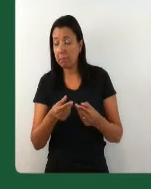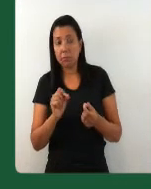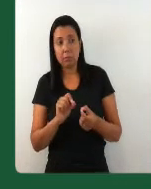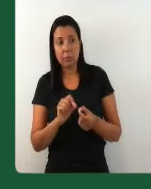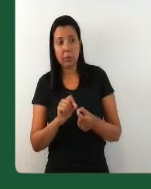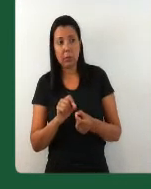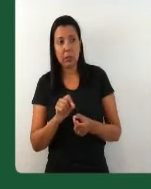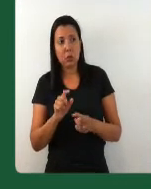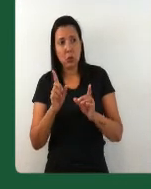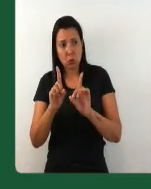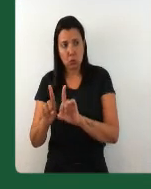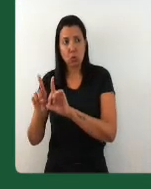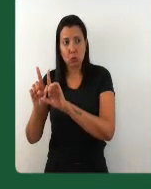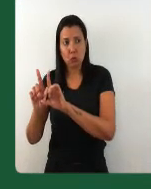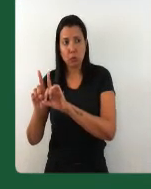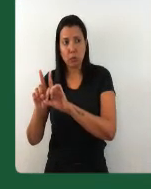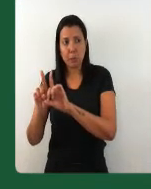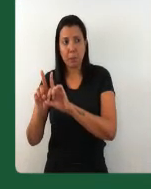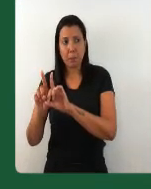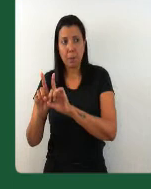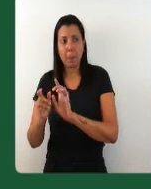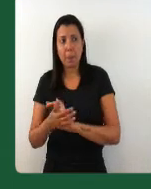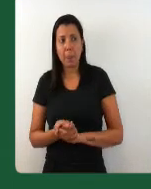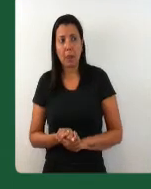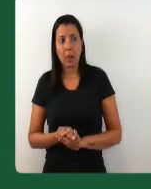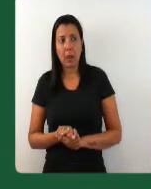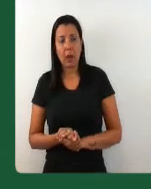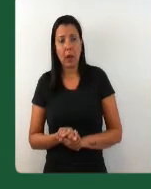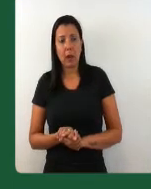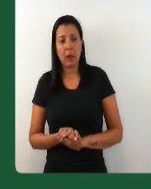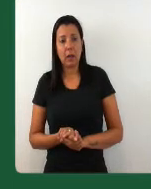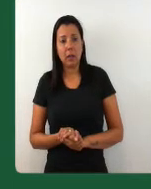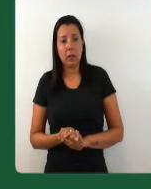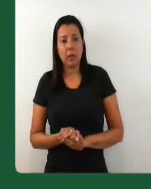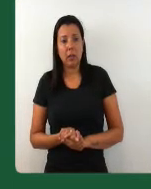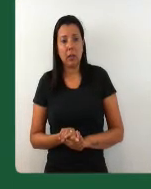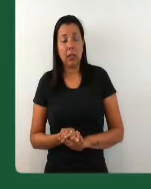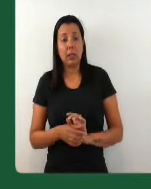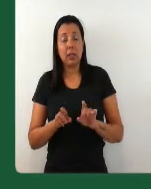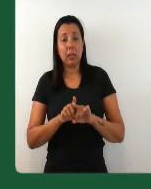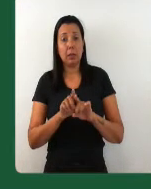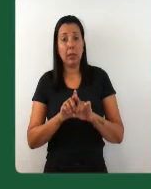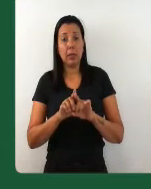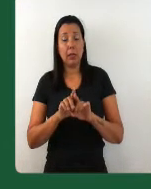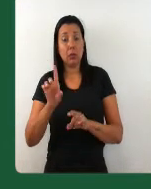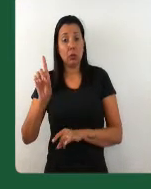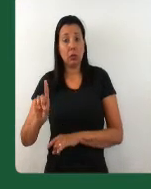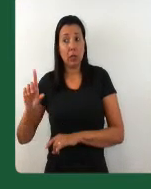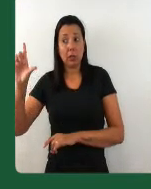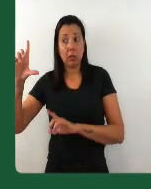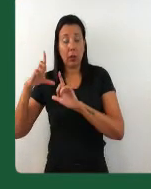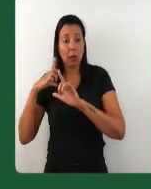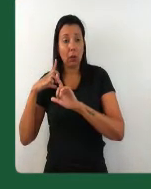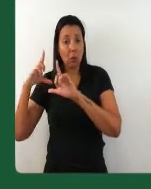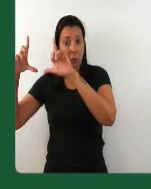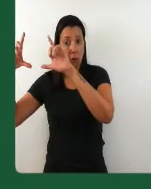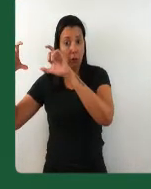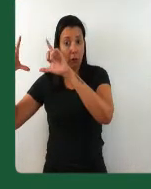seu redor, né? E no canto inferior direito é uma foto